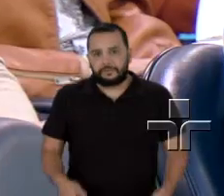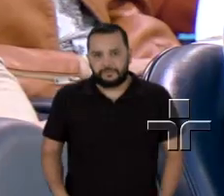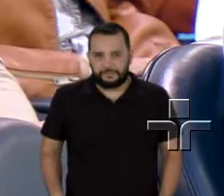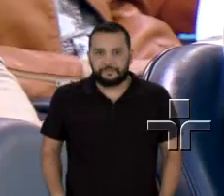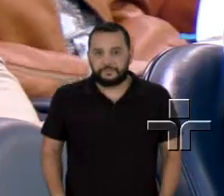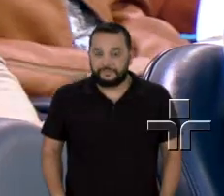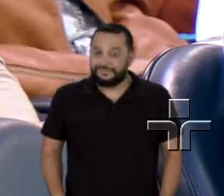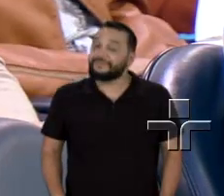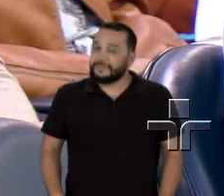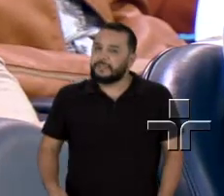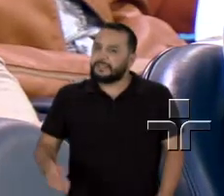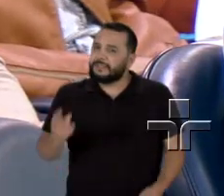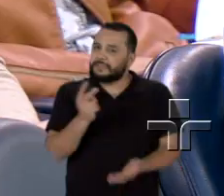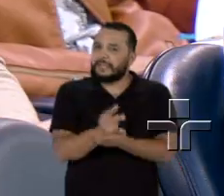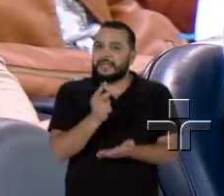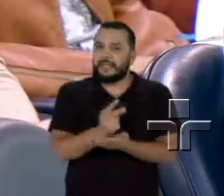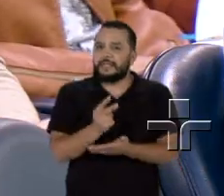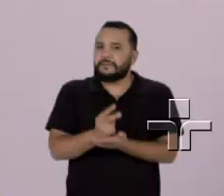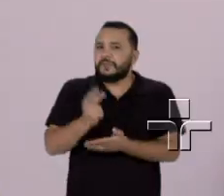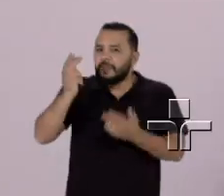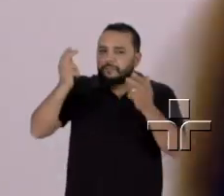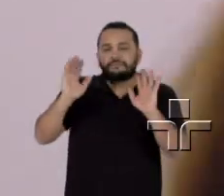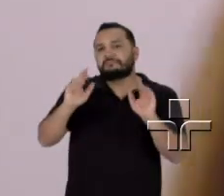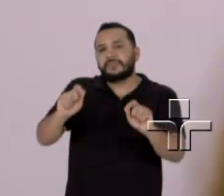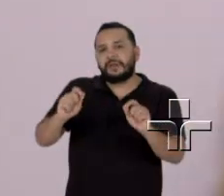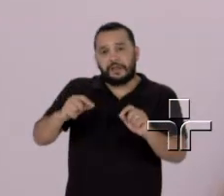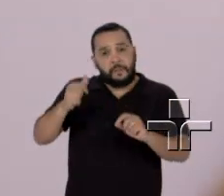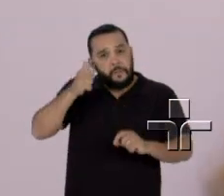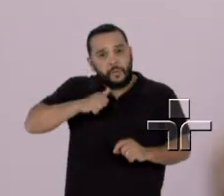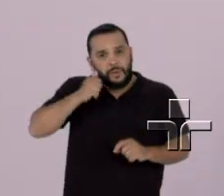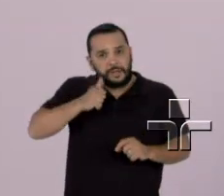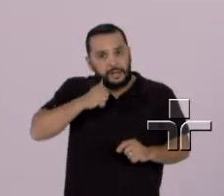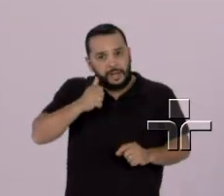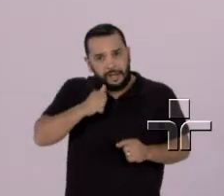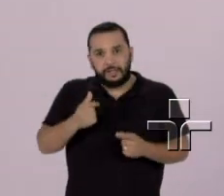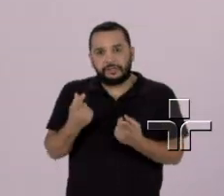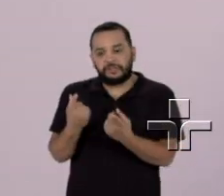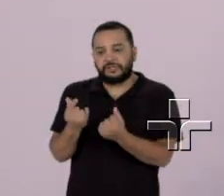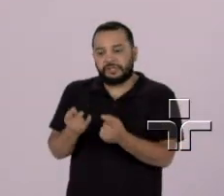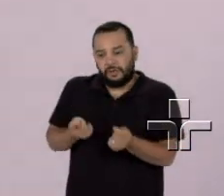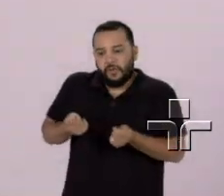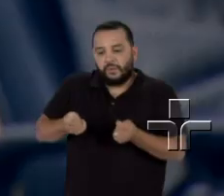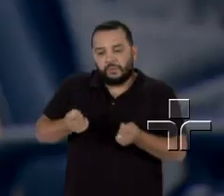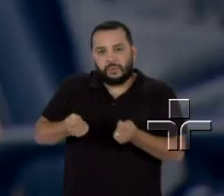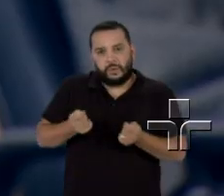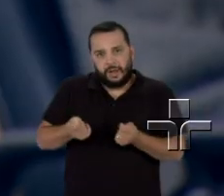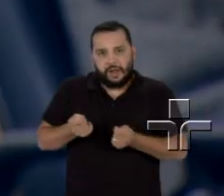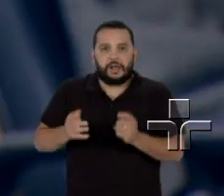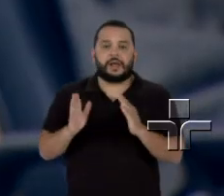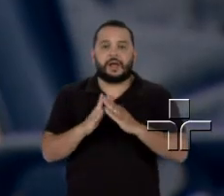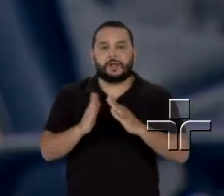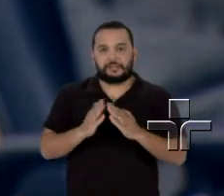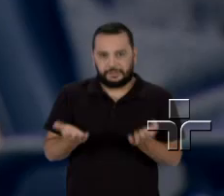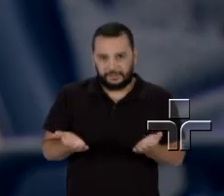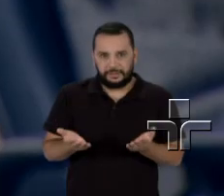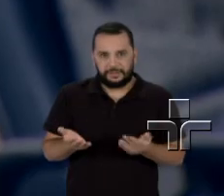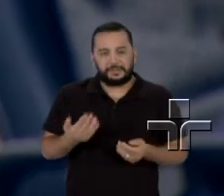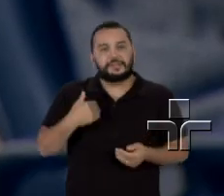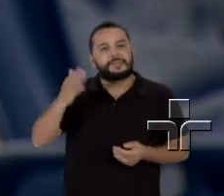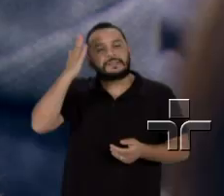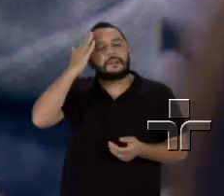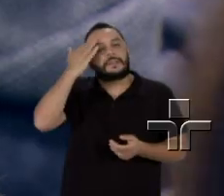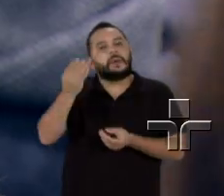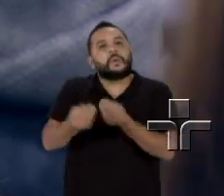está cada vez mais comum as mulheres tomarem as rédeas financeiras da casa saber a real situação